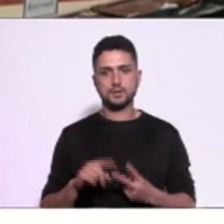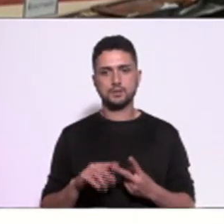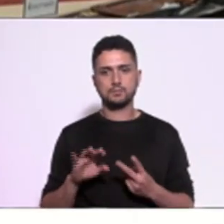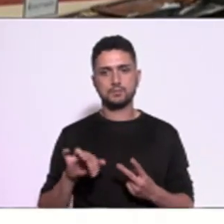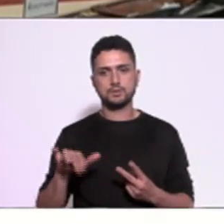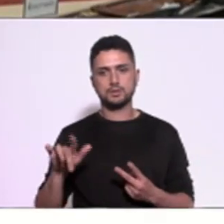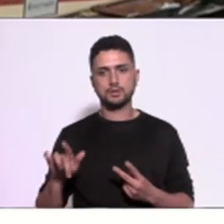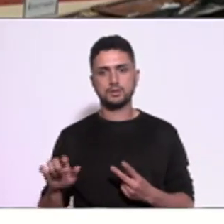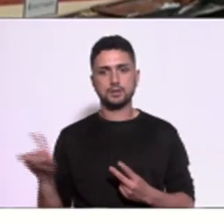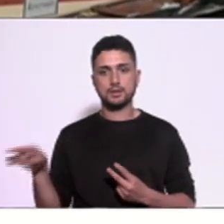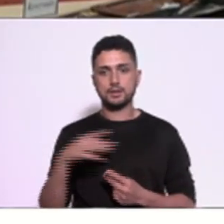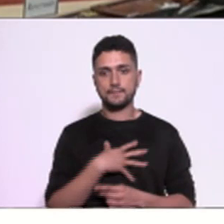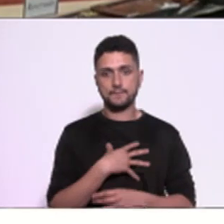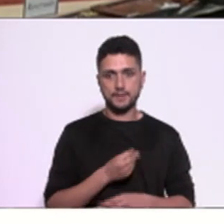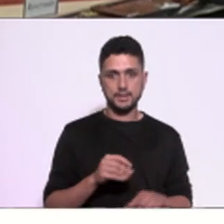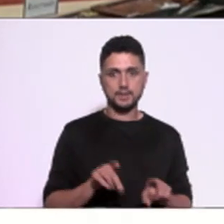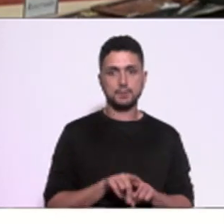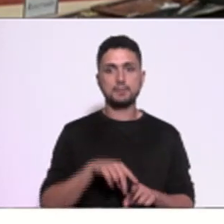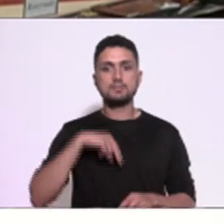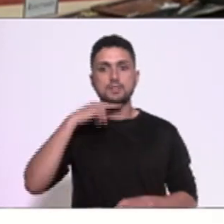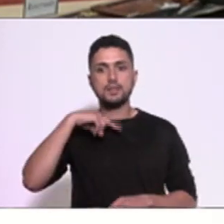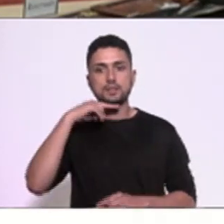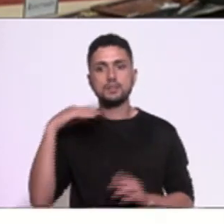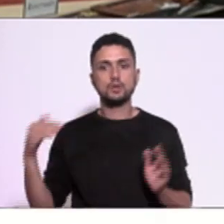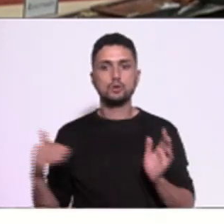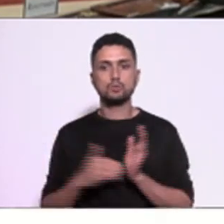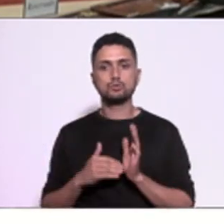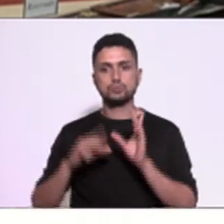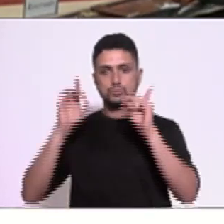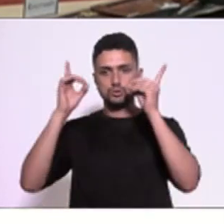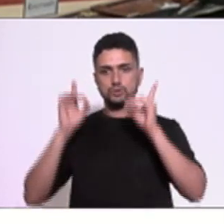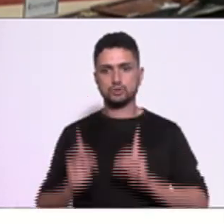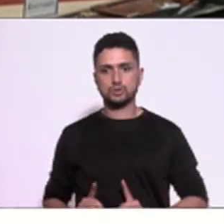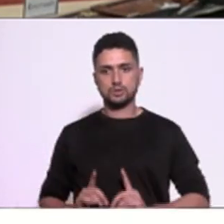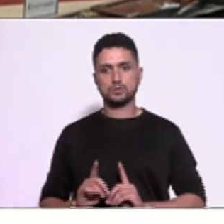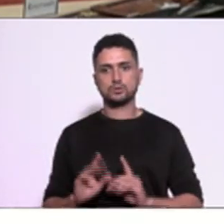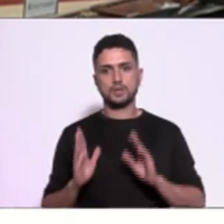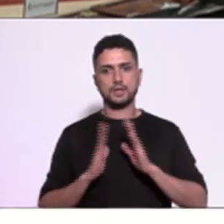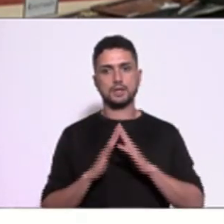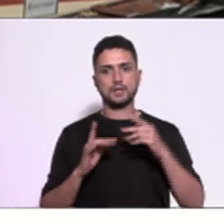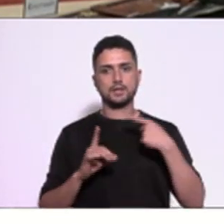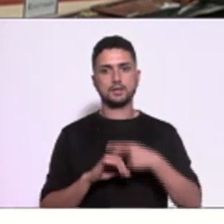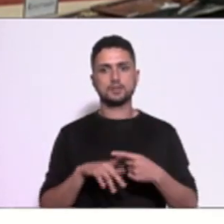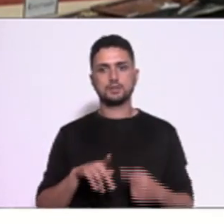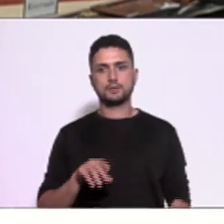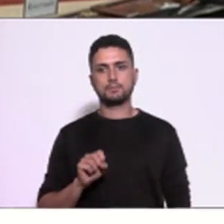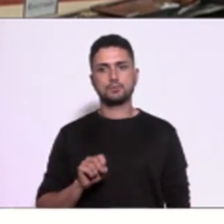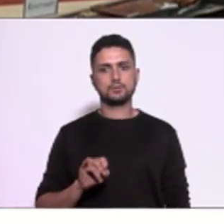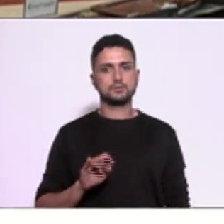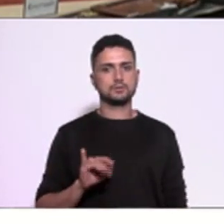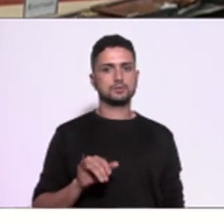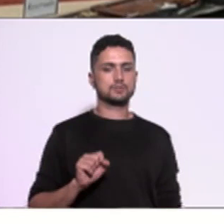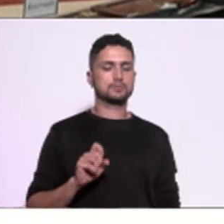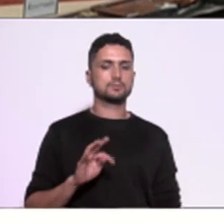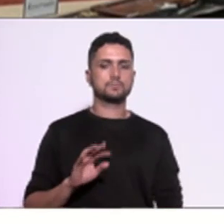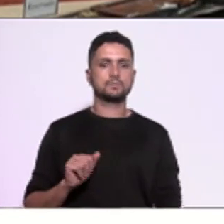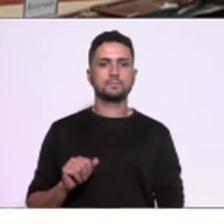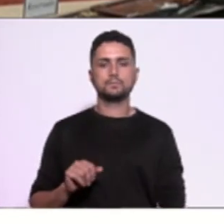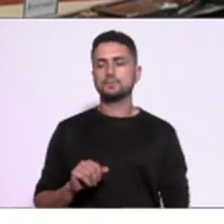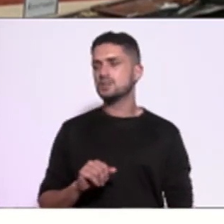e neta do último diretor-presidente da Igreja Positivista,